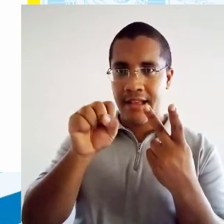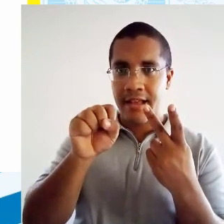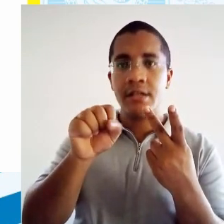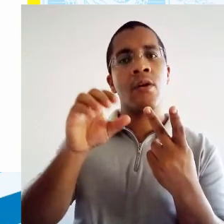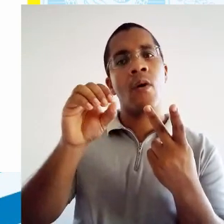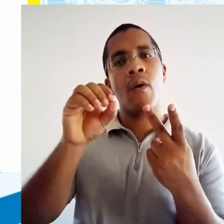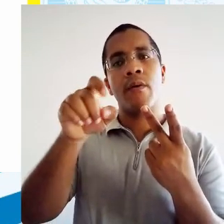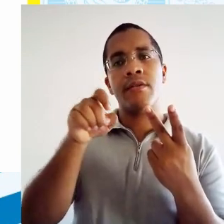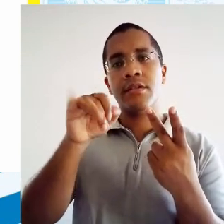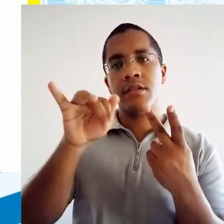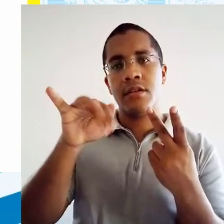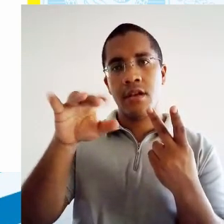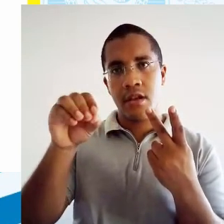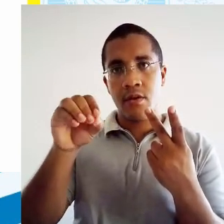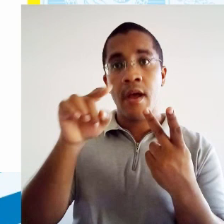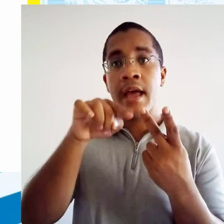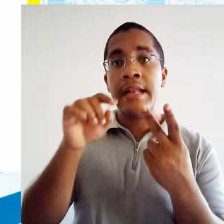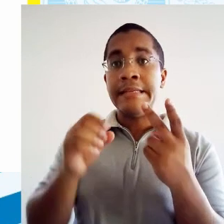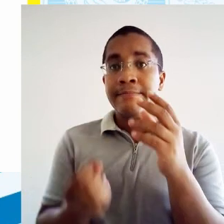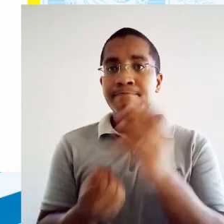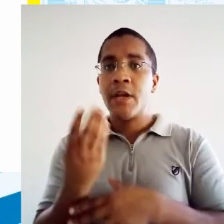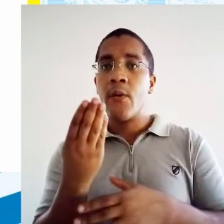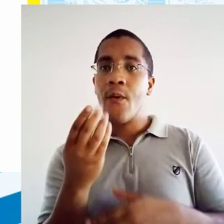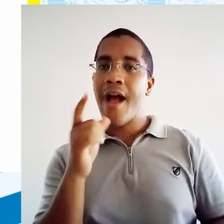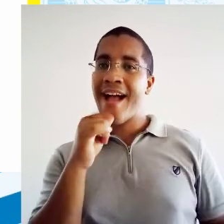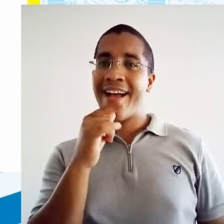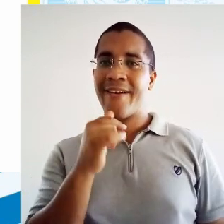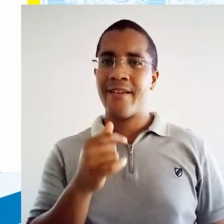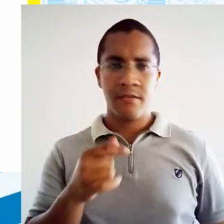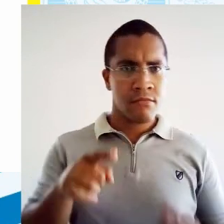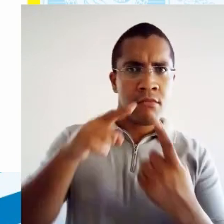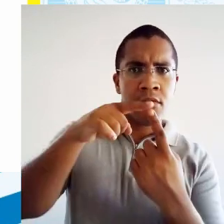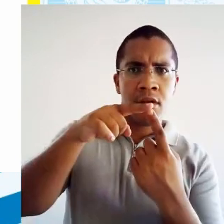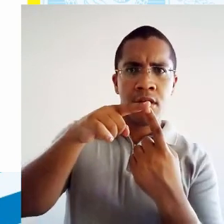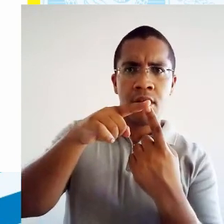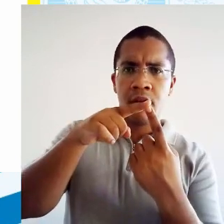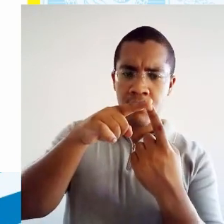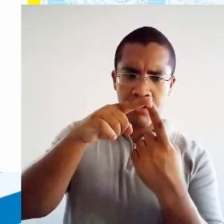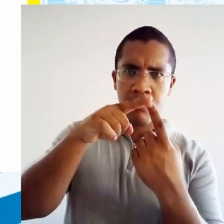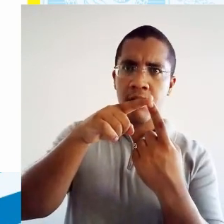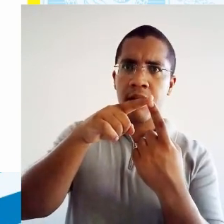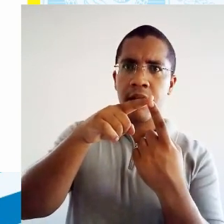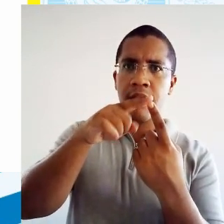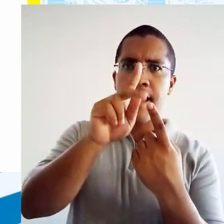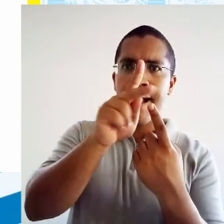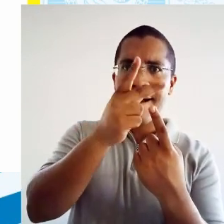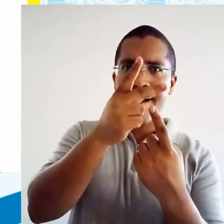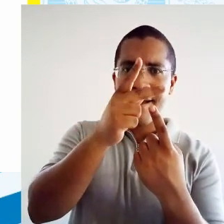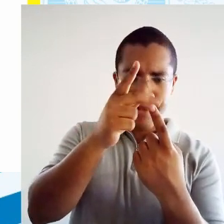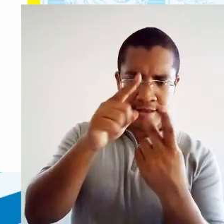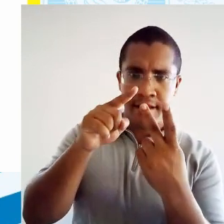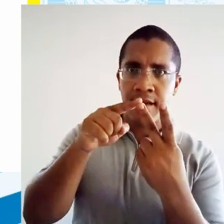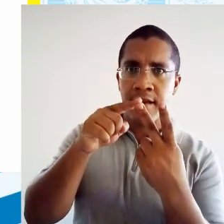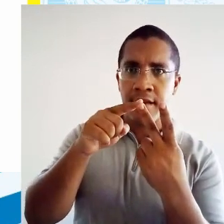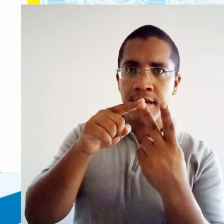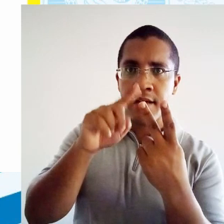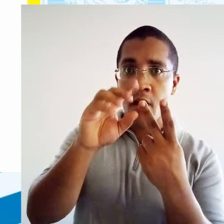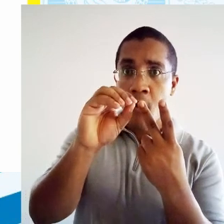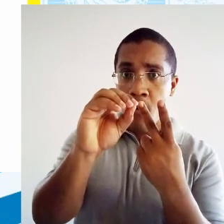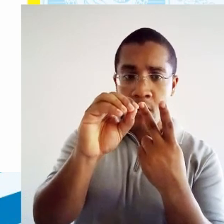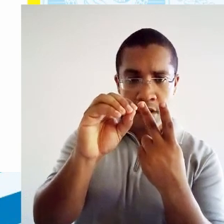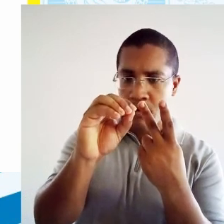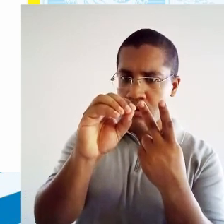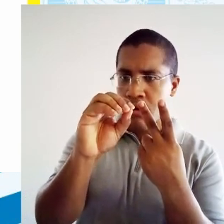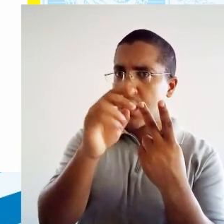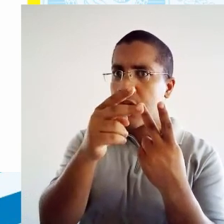você junta esses dois elementos, o hidrogênio e o oxigênio, no caso o gás hidrogênio e o gás